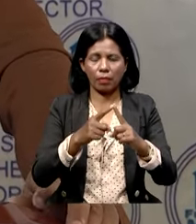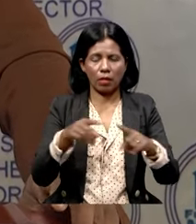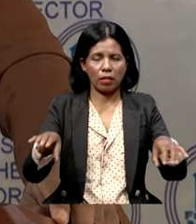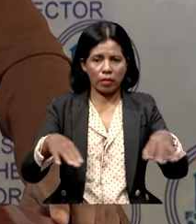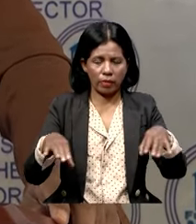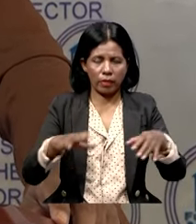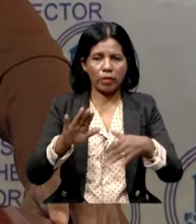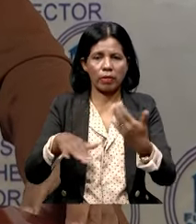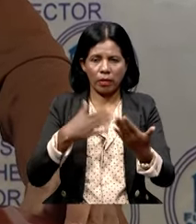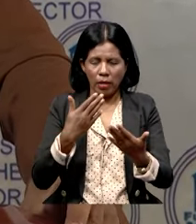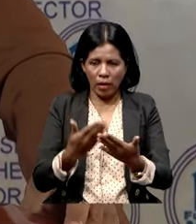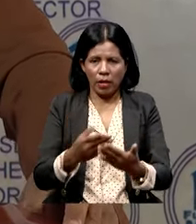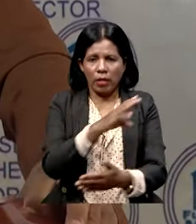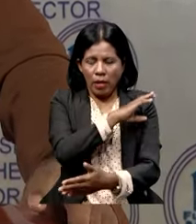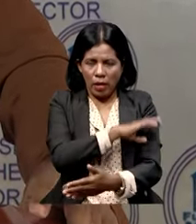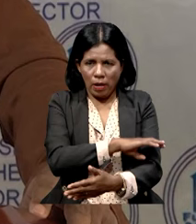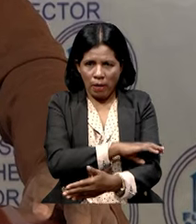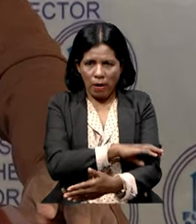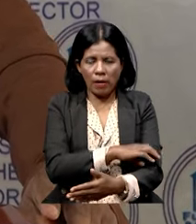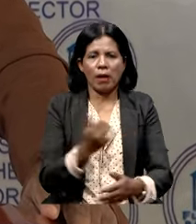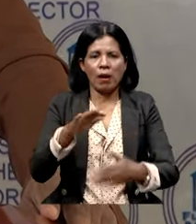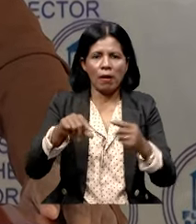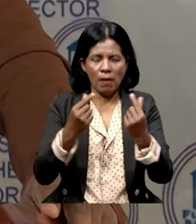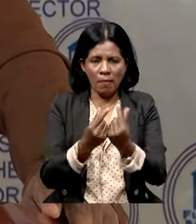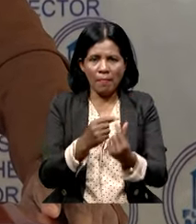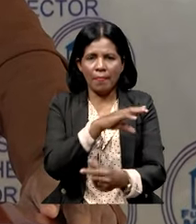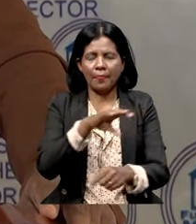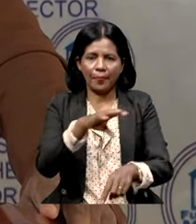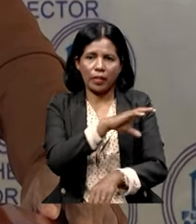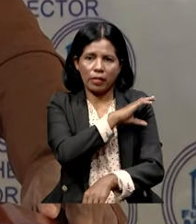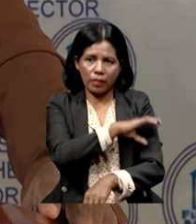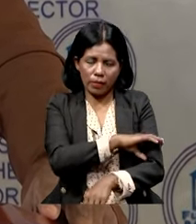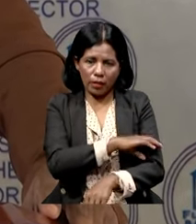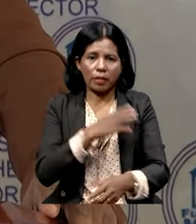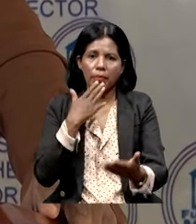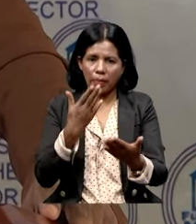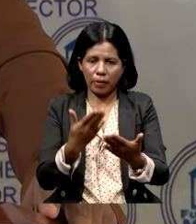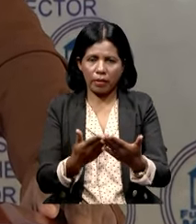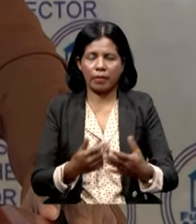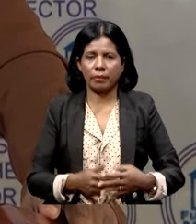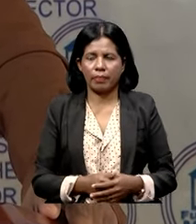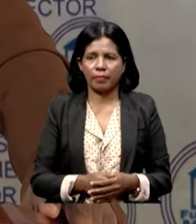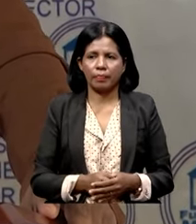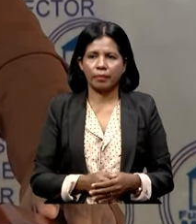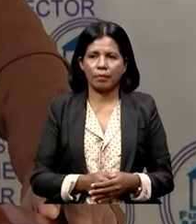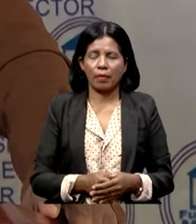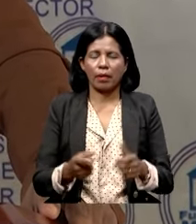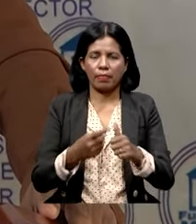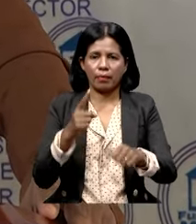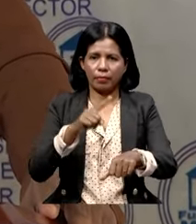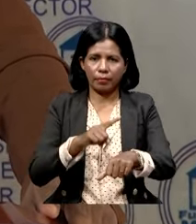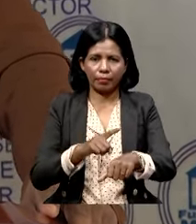operação segurança Pombo Mutin, né, bem, que sucesso. Né, primeira